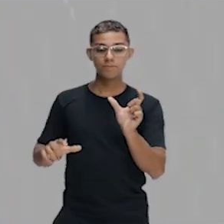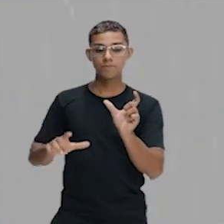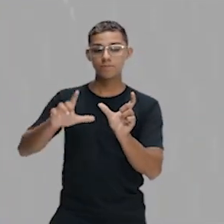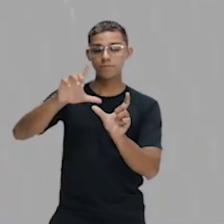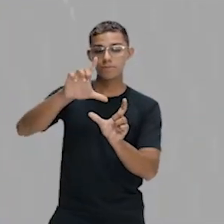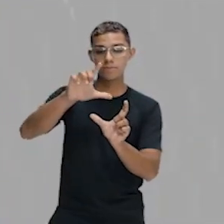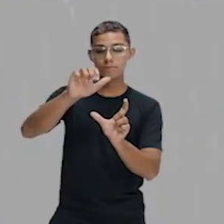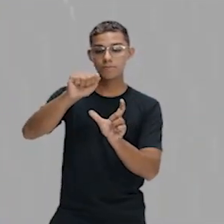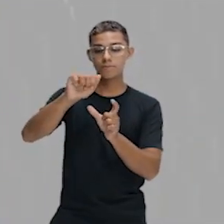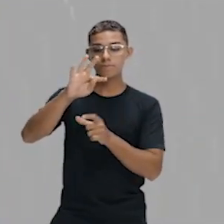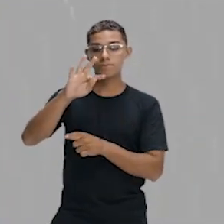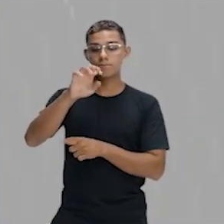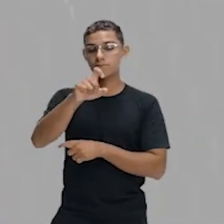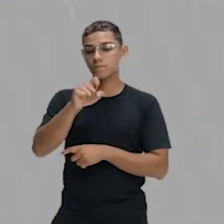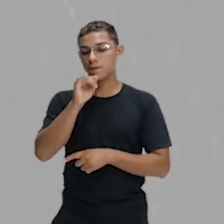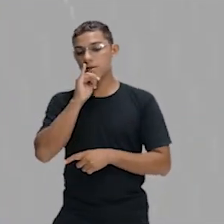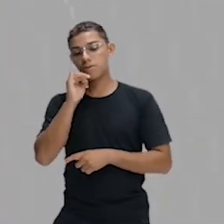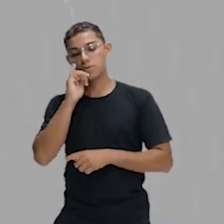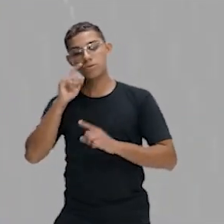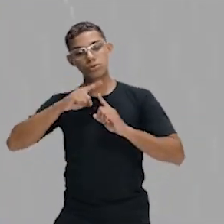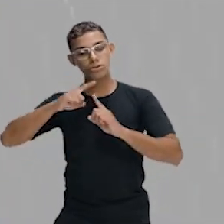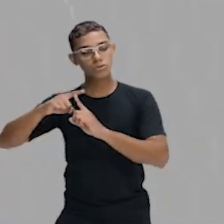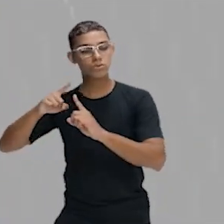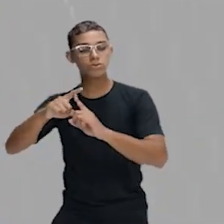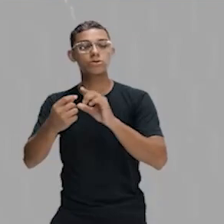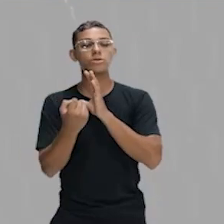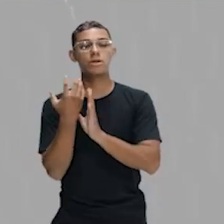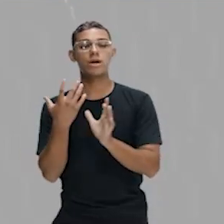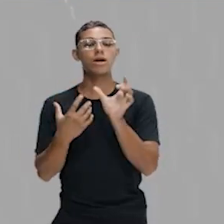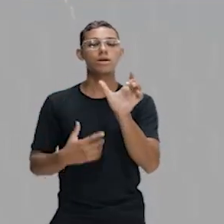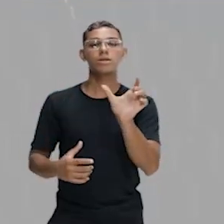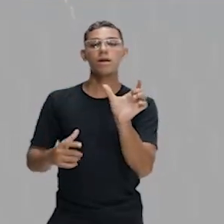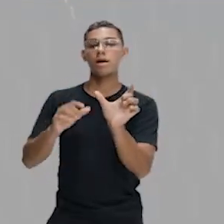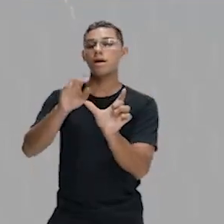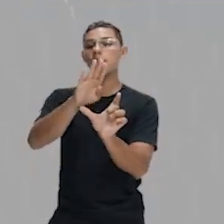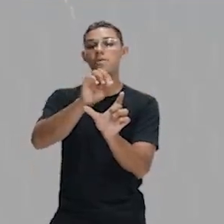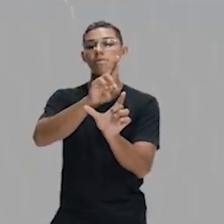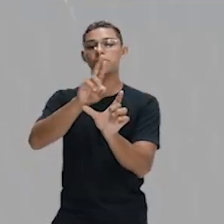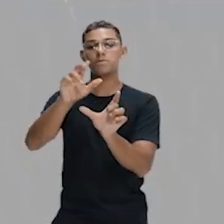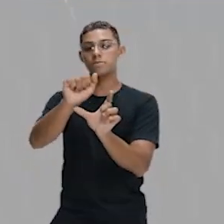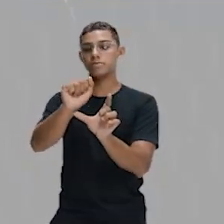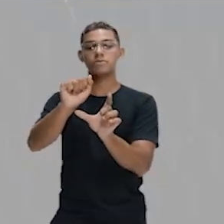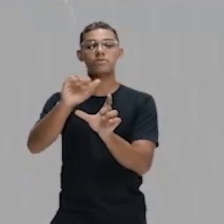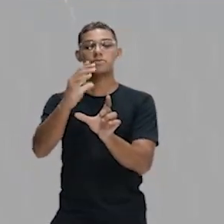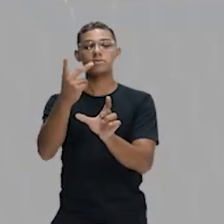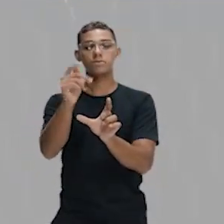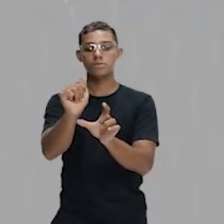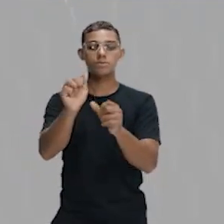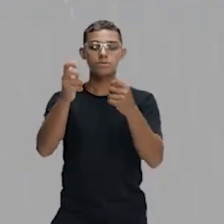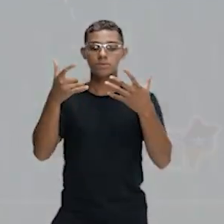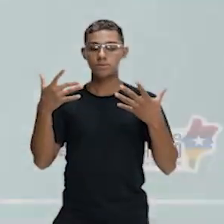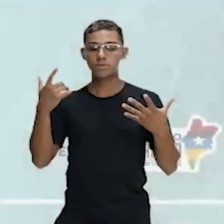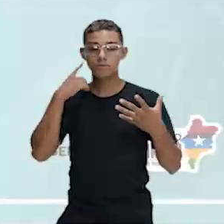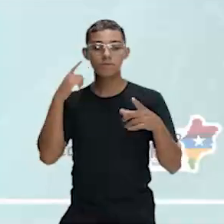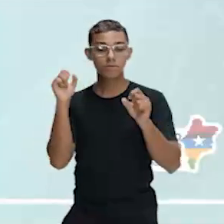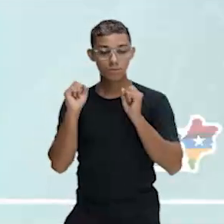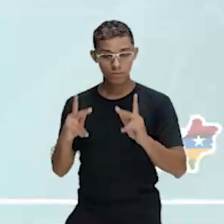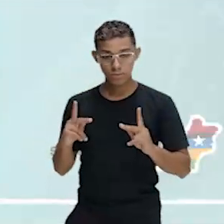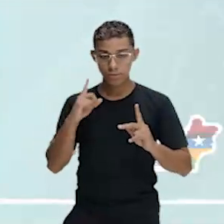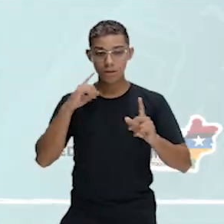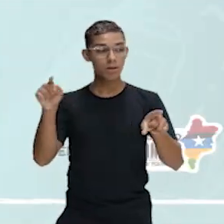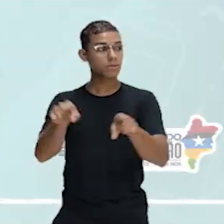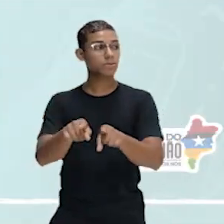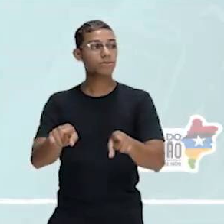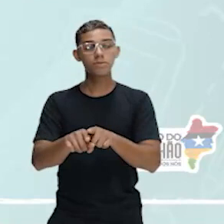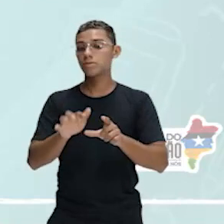é um tipo de composto que vai produzir a borracha natural, ok? Nós temos aqui